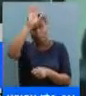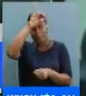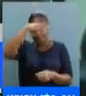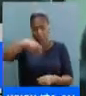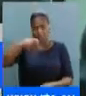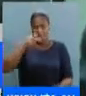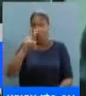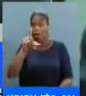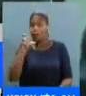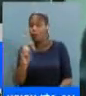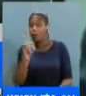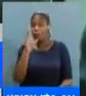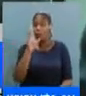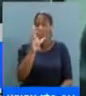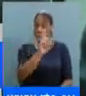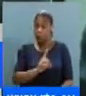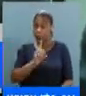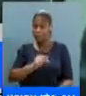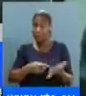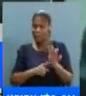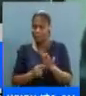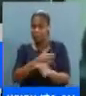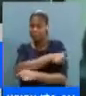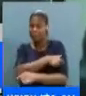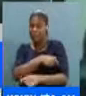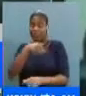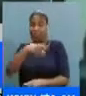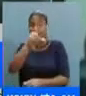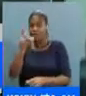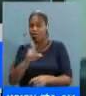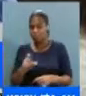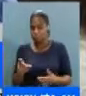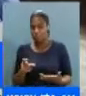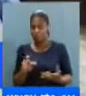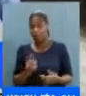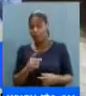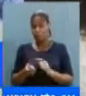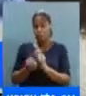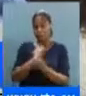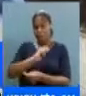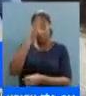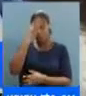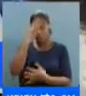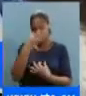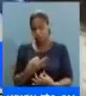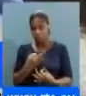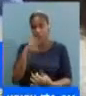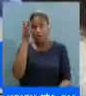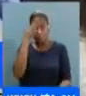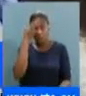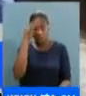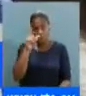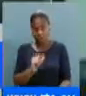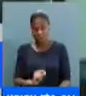VI, um exemplo de diplomacia de paz, para a mudança de atitudes e das